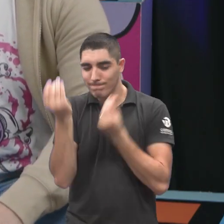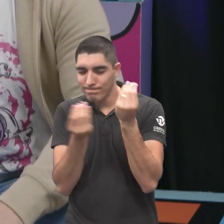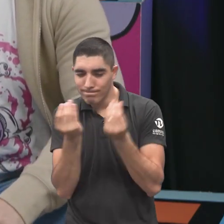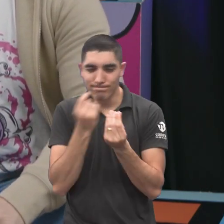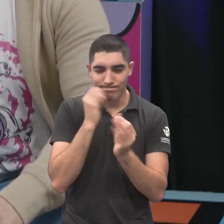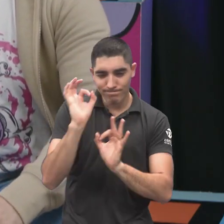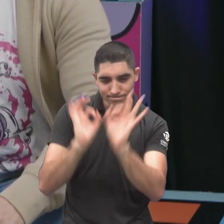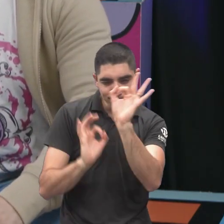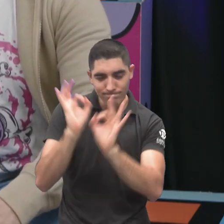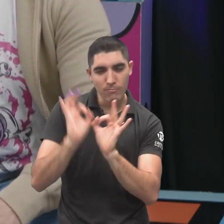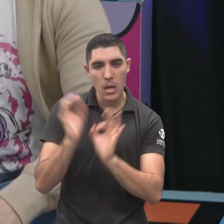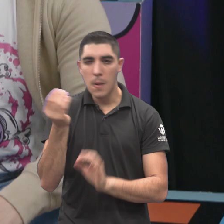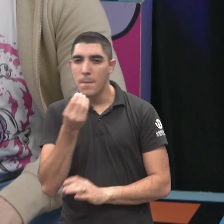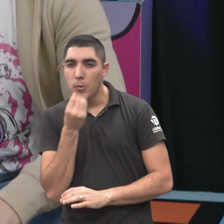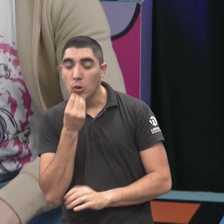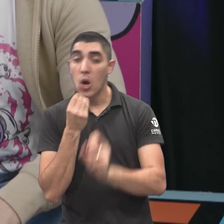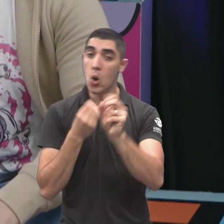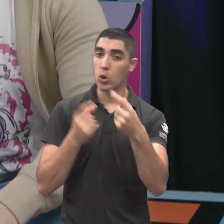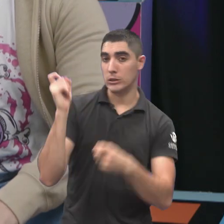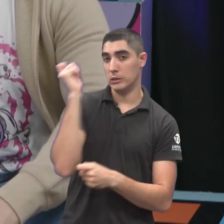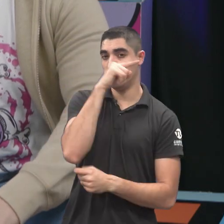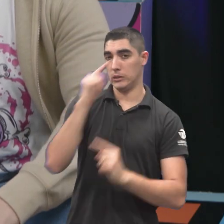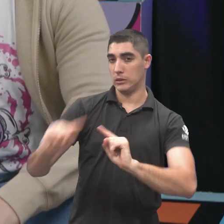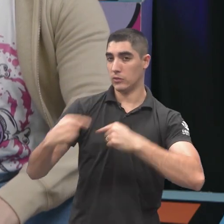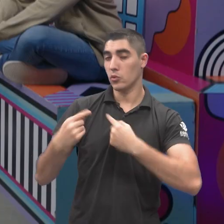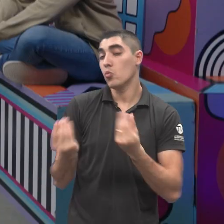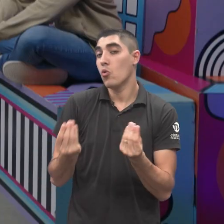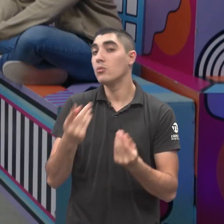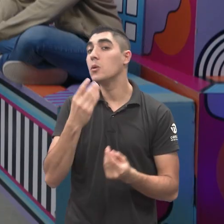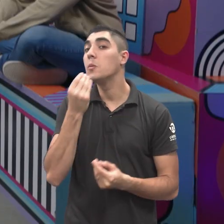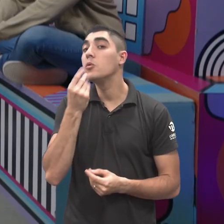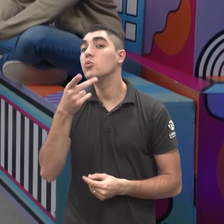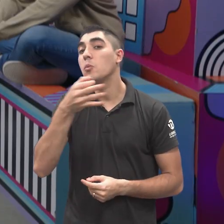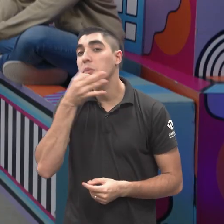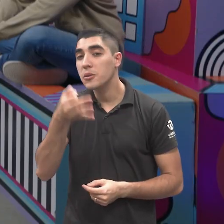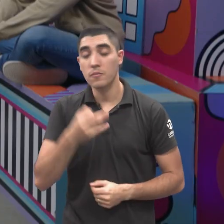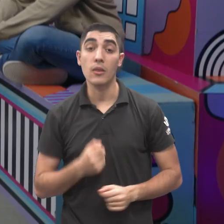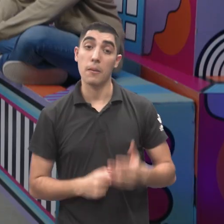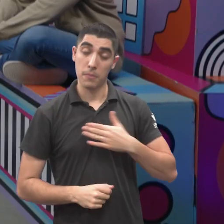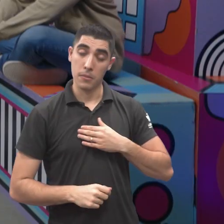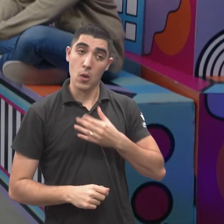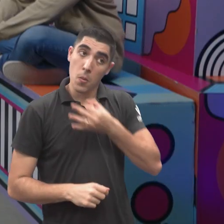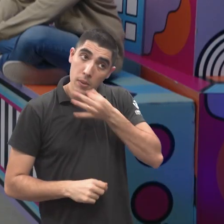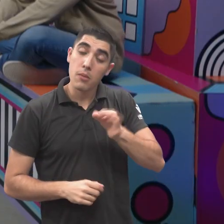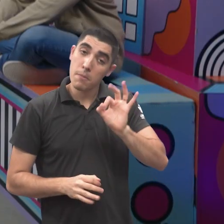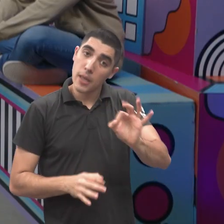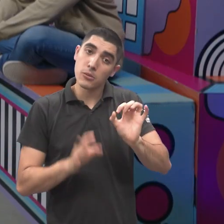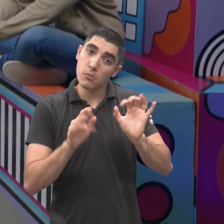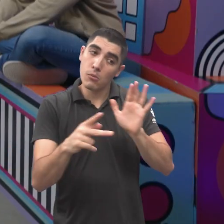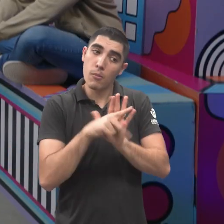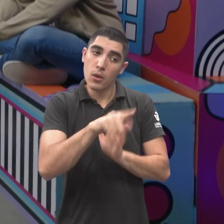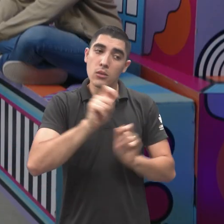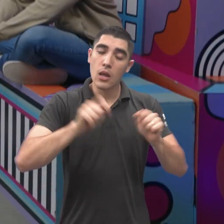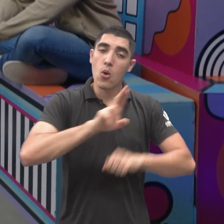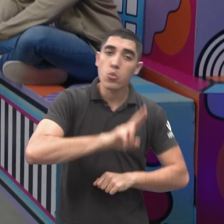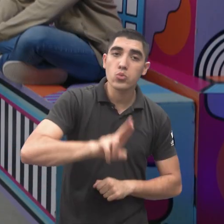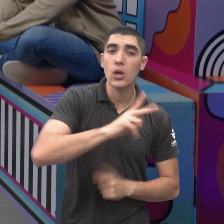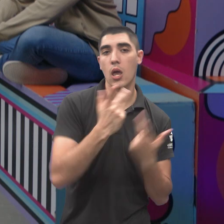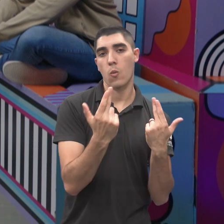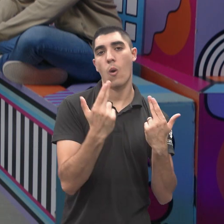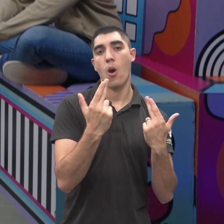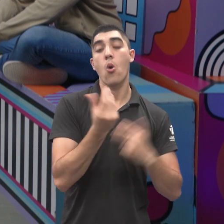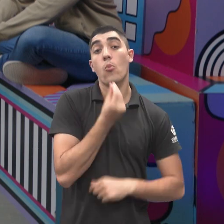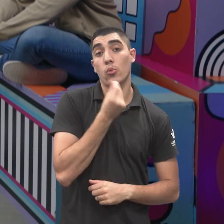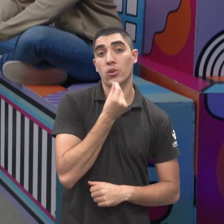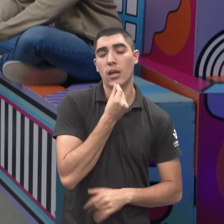uma oportunidade ou é mais um desafio, na sua opinião? Eu vejo que é uma oportunidade, mas é uma oportunidade que se diversifica de diversas